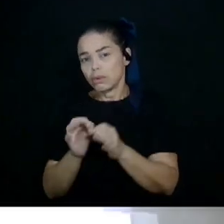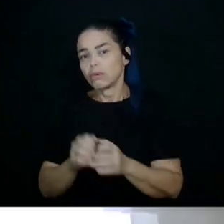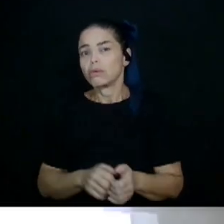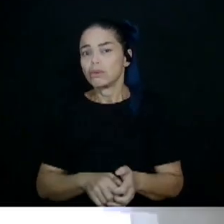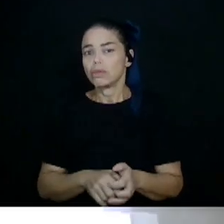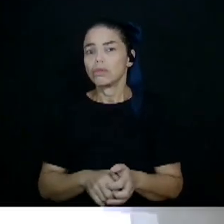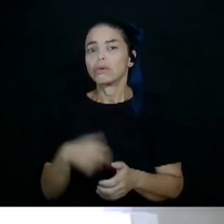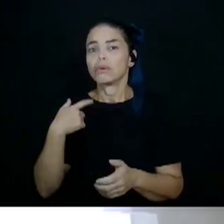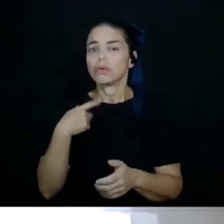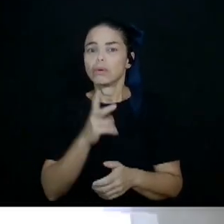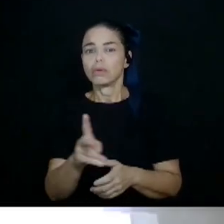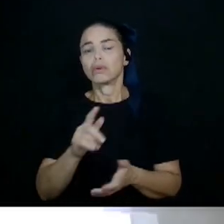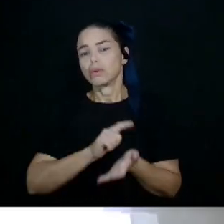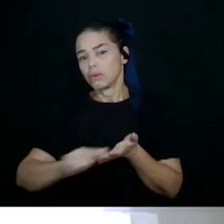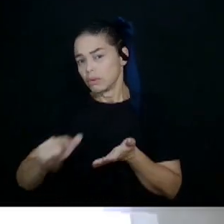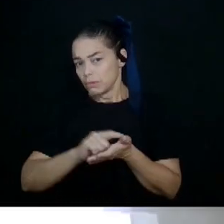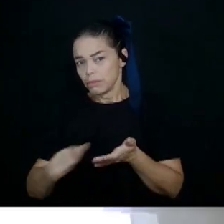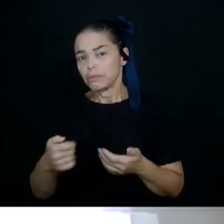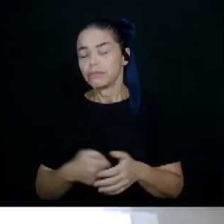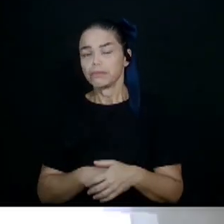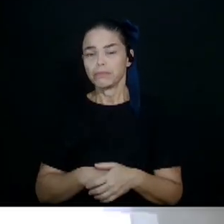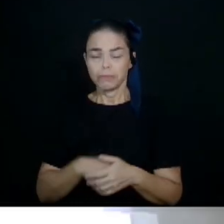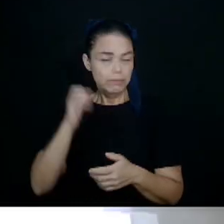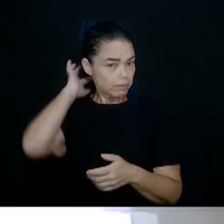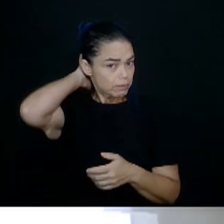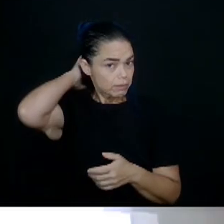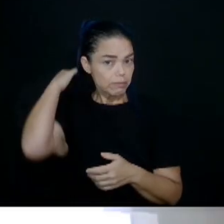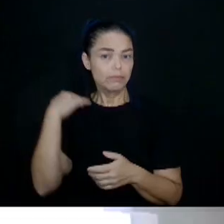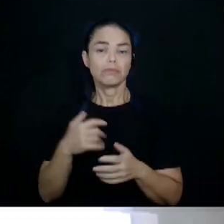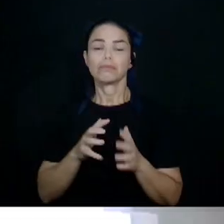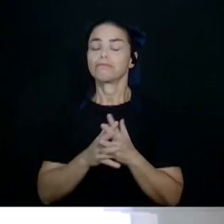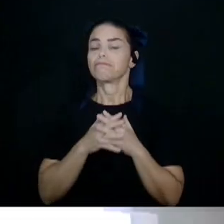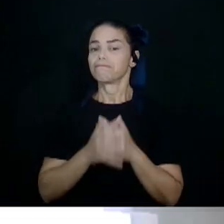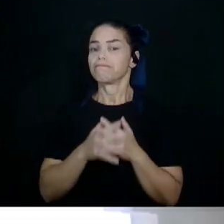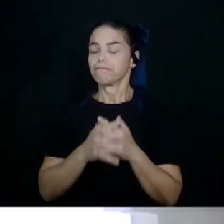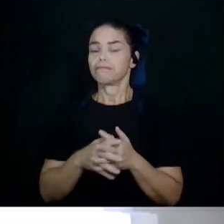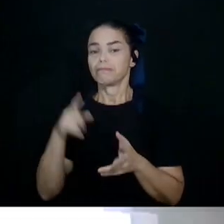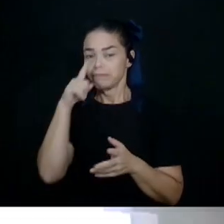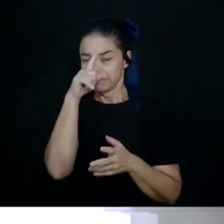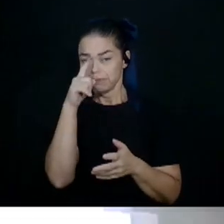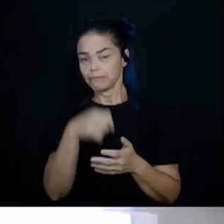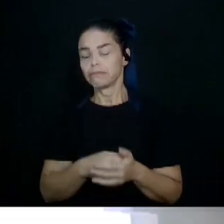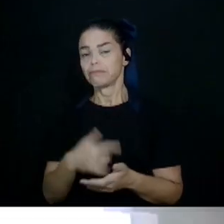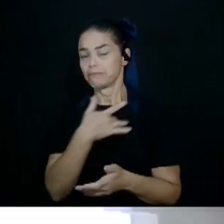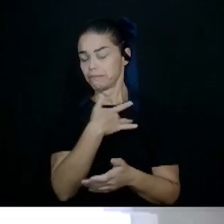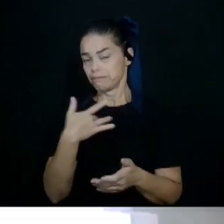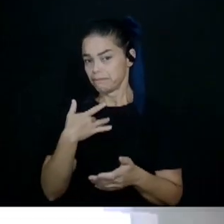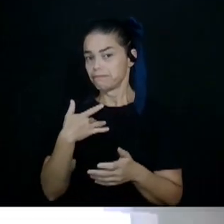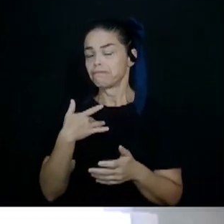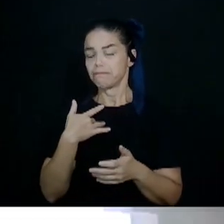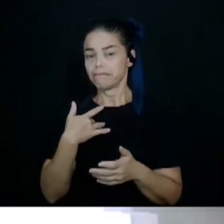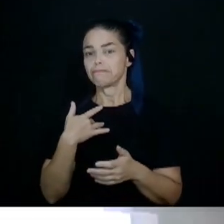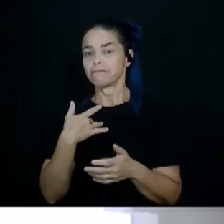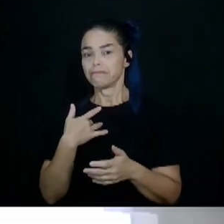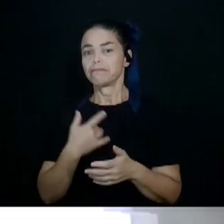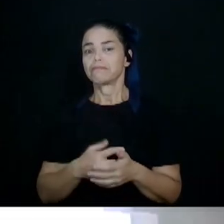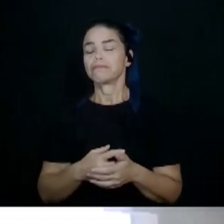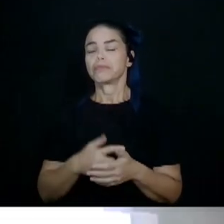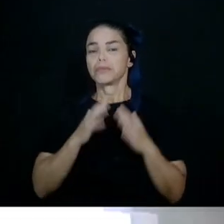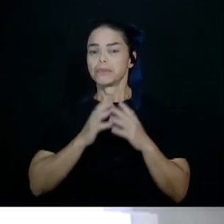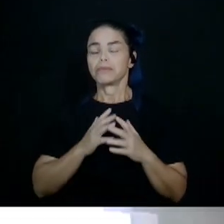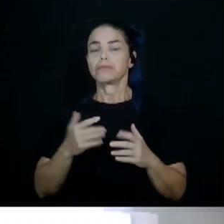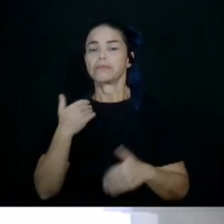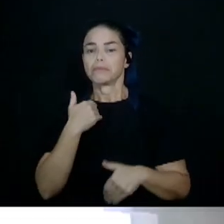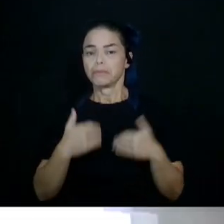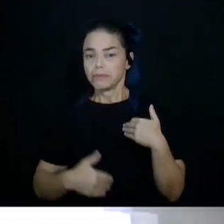mantendo limpo, né? Isso, então, começa a cursar com riscos realmente para a saúde, riscos de saúde física, porque isso pode